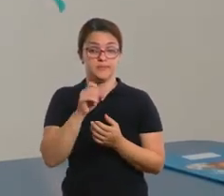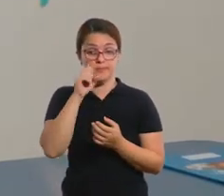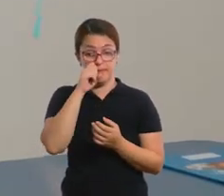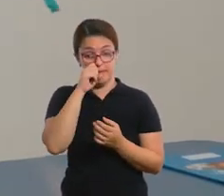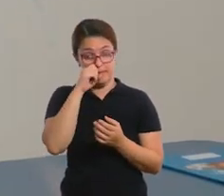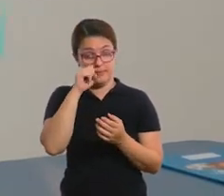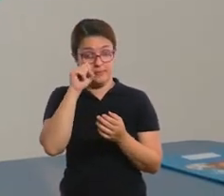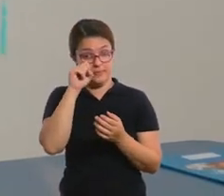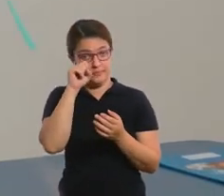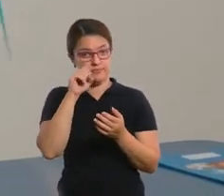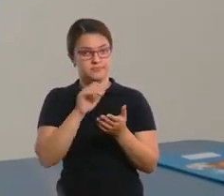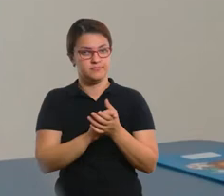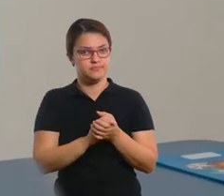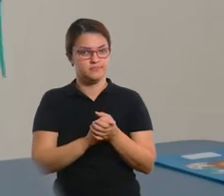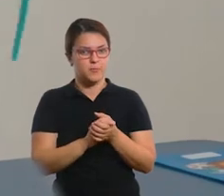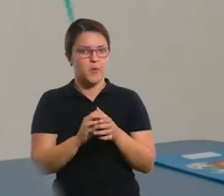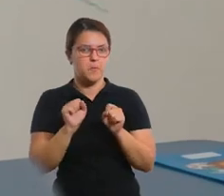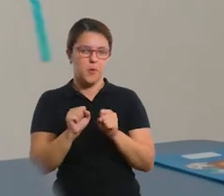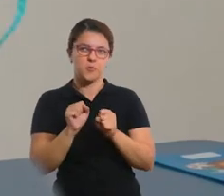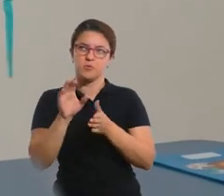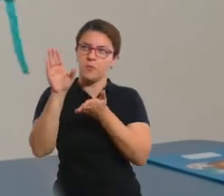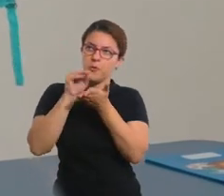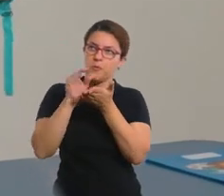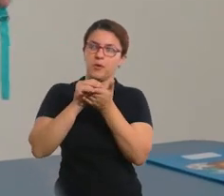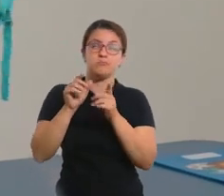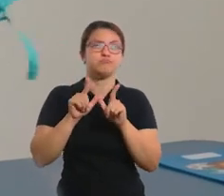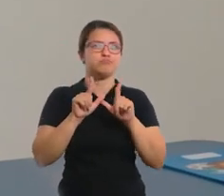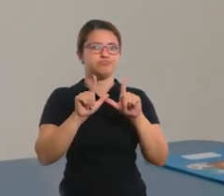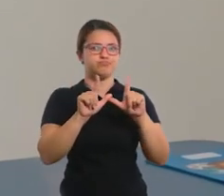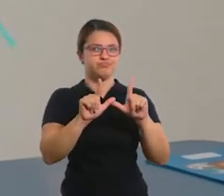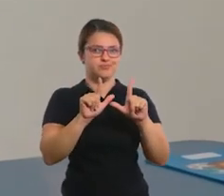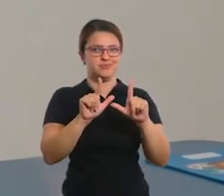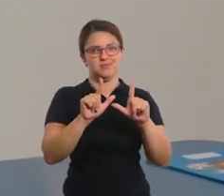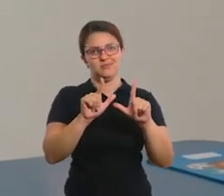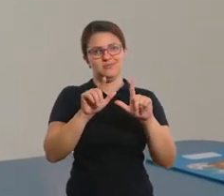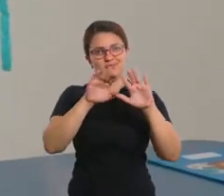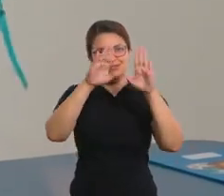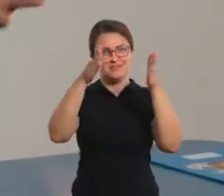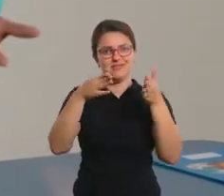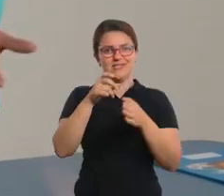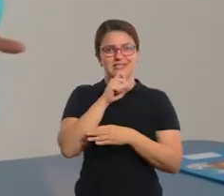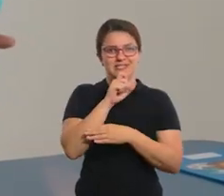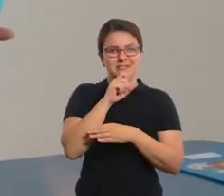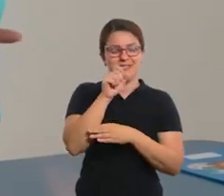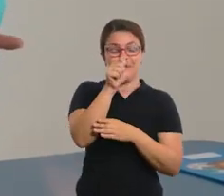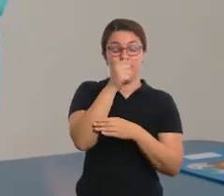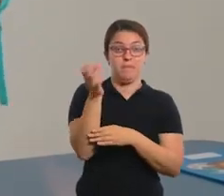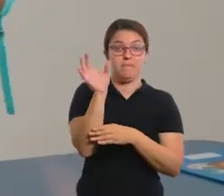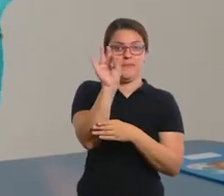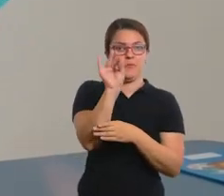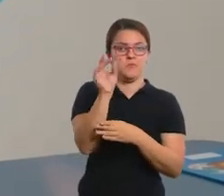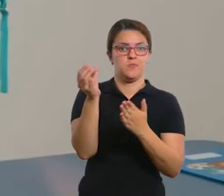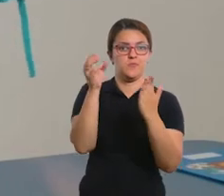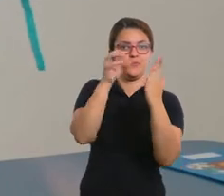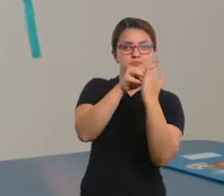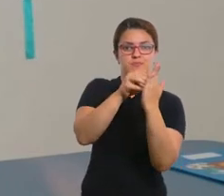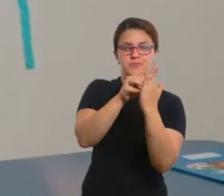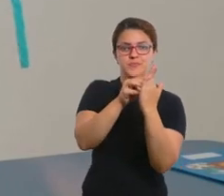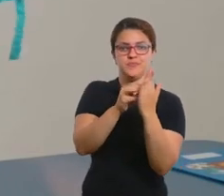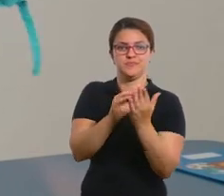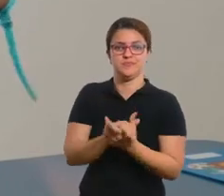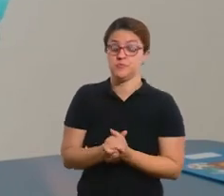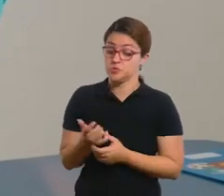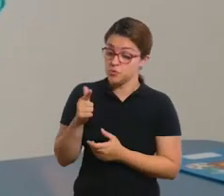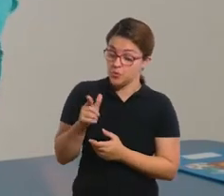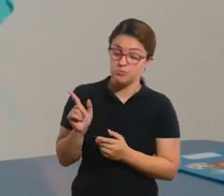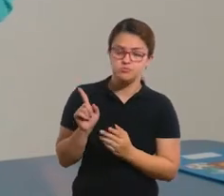quadrinhos, colar ali na geladeira com um ímã, e toda vez que você passar por ali, você lê e estimula a criança a repetir. Isso vai ajudar